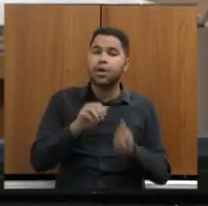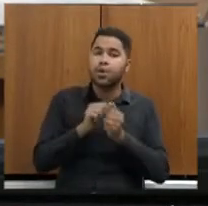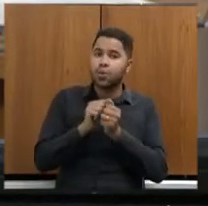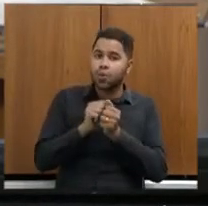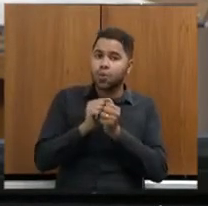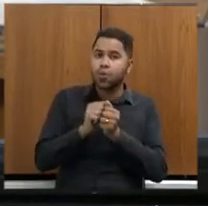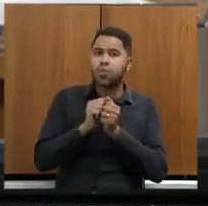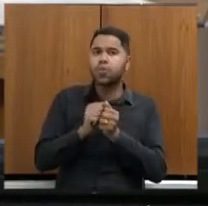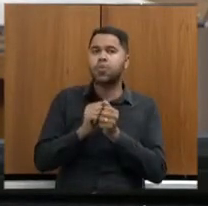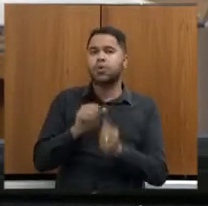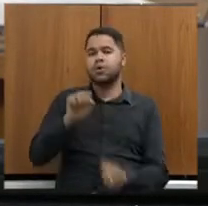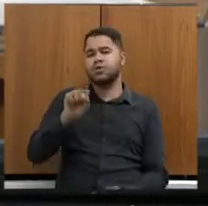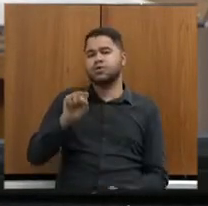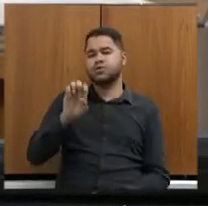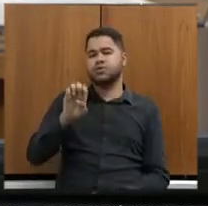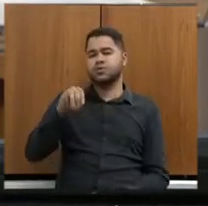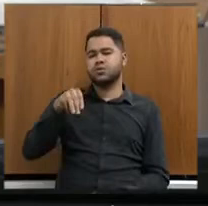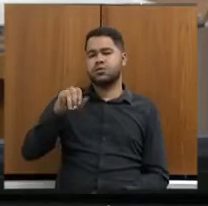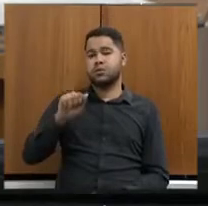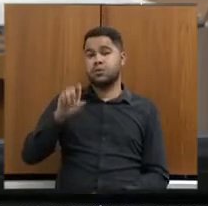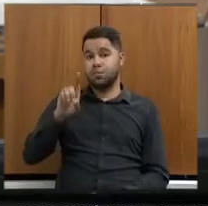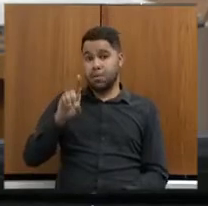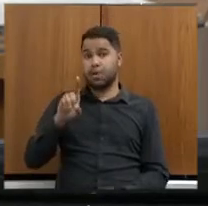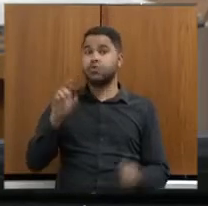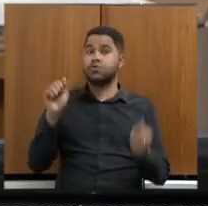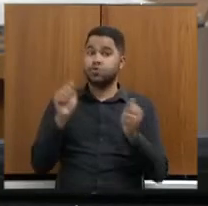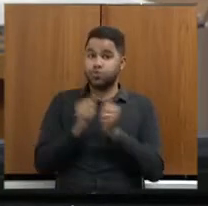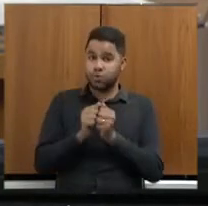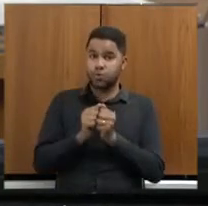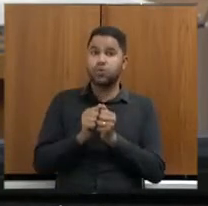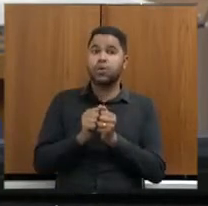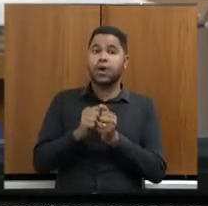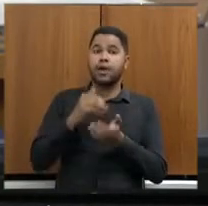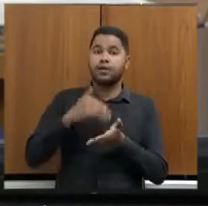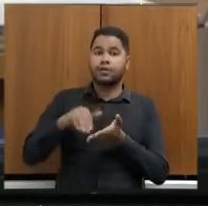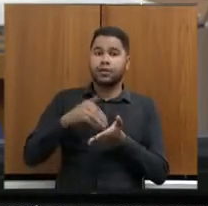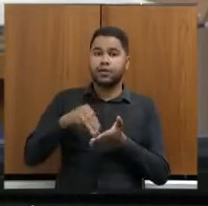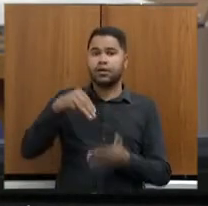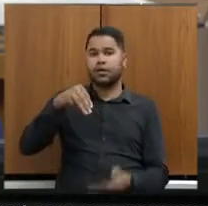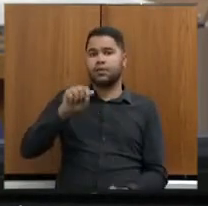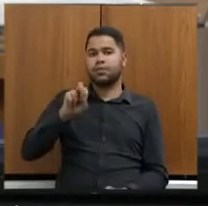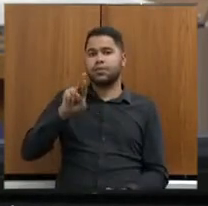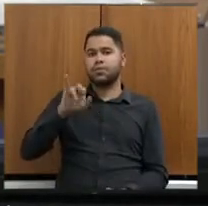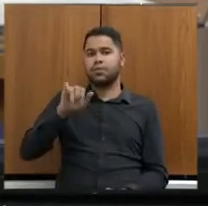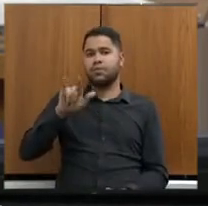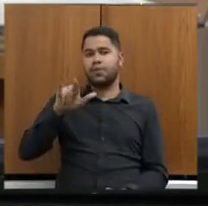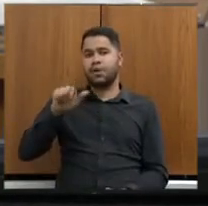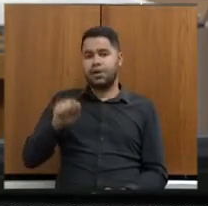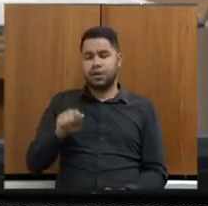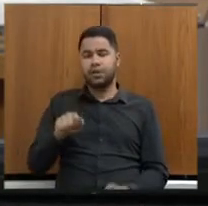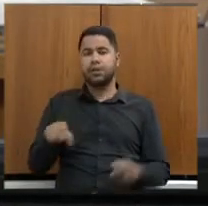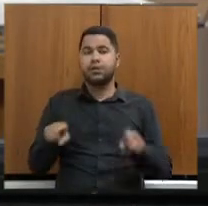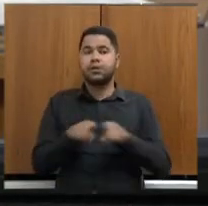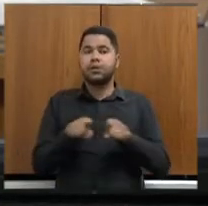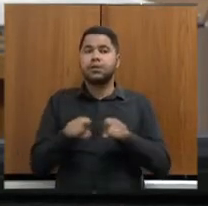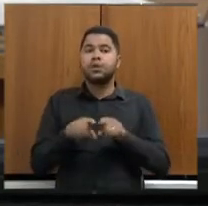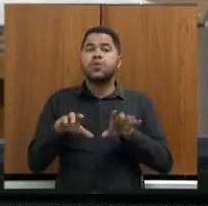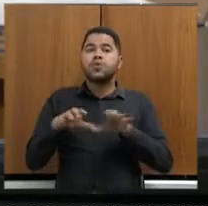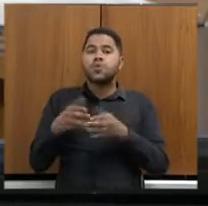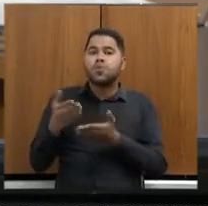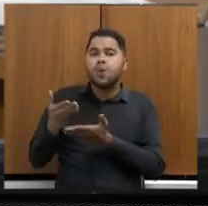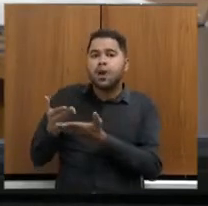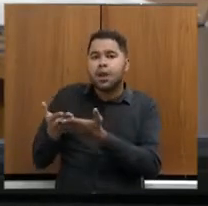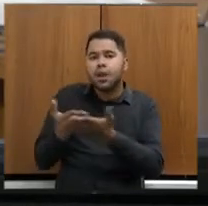a semad inclusive com a presença da secretária Marília na minha presença e nós fizemos um grupo de